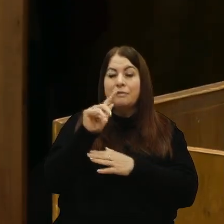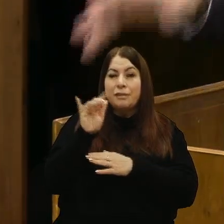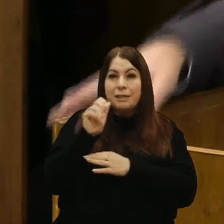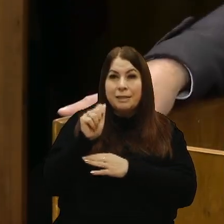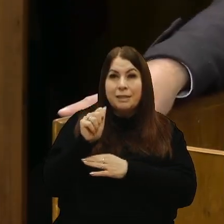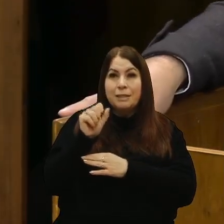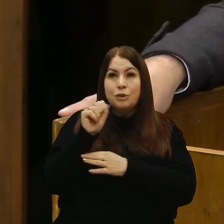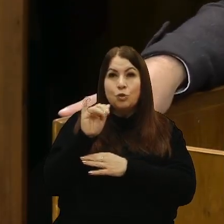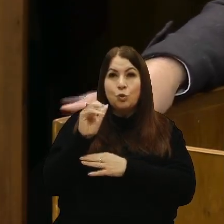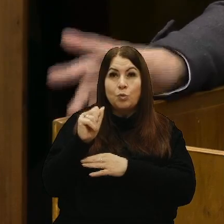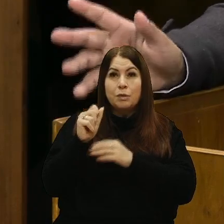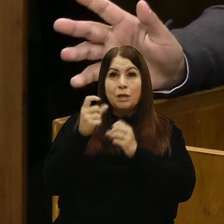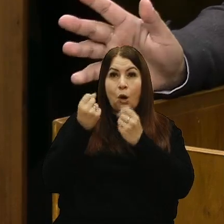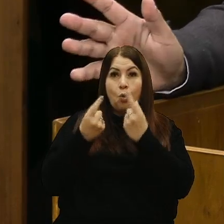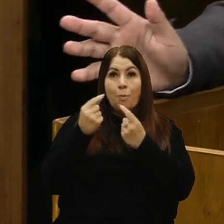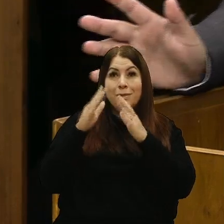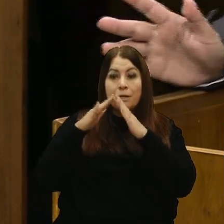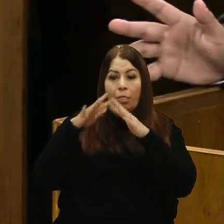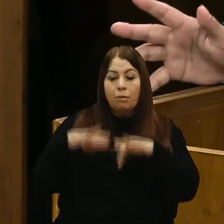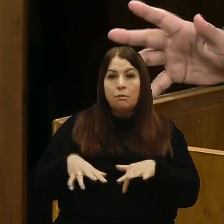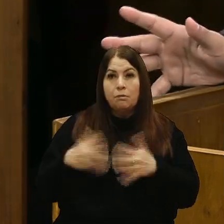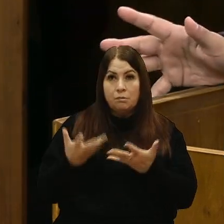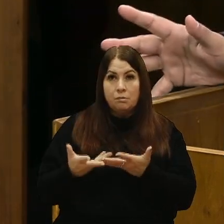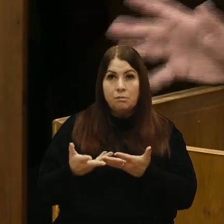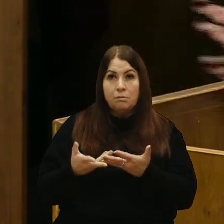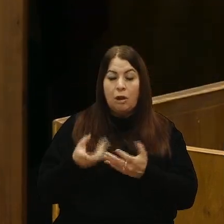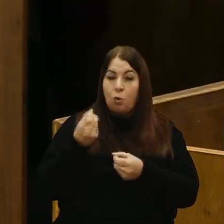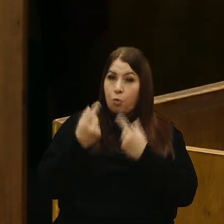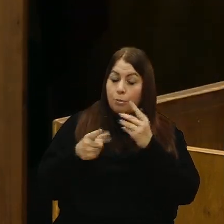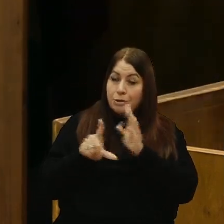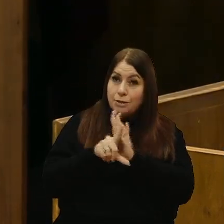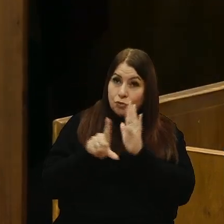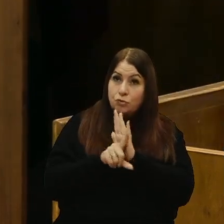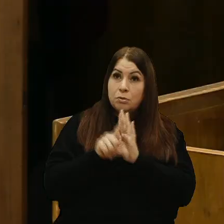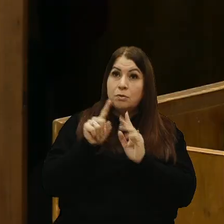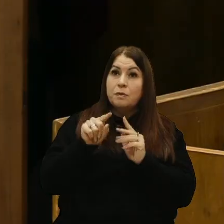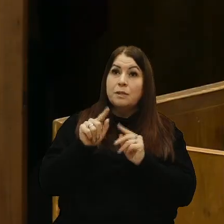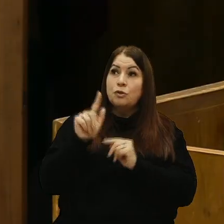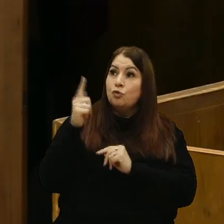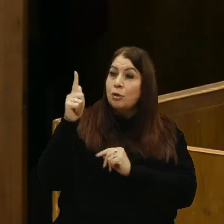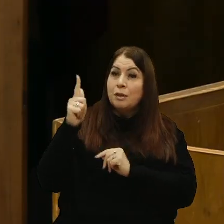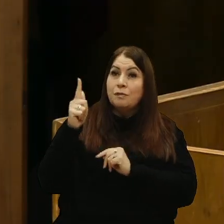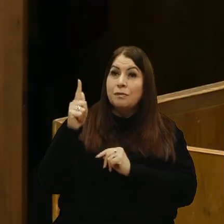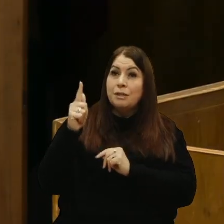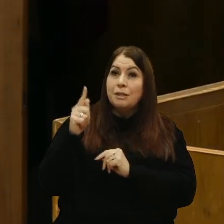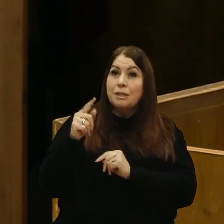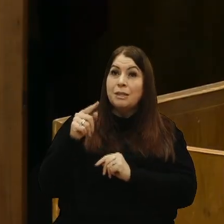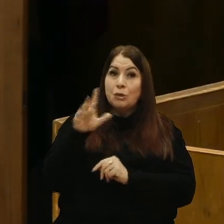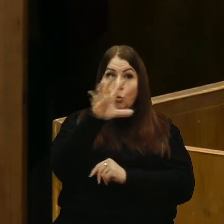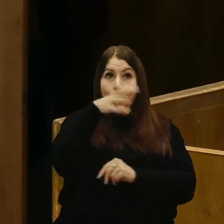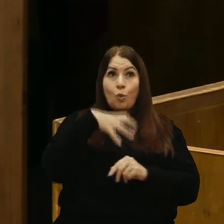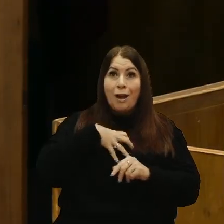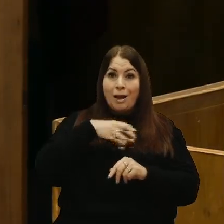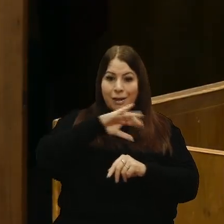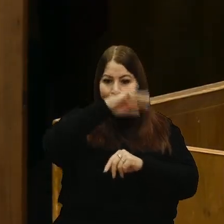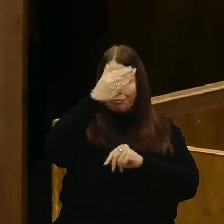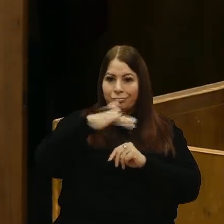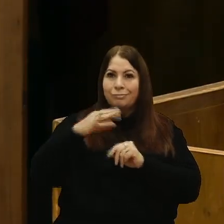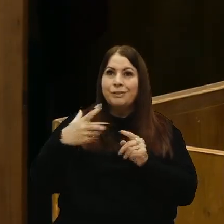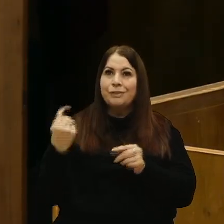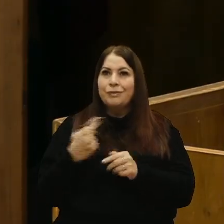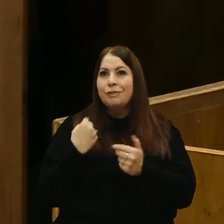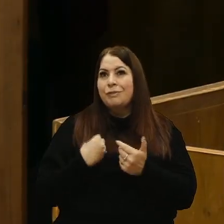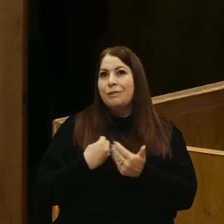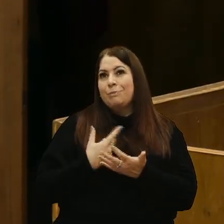comprometidas e algumas caíram. Nós precisamos de alguma legislação, considerando a geografia e a topografia que nós vivemos. Nós